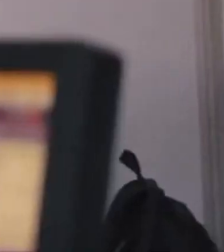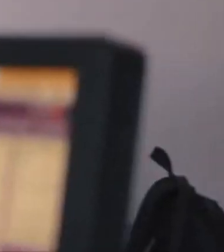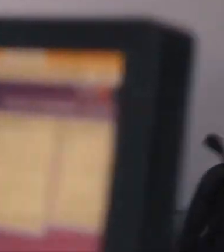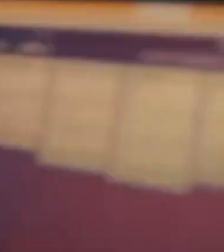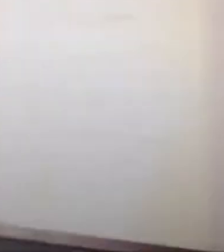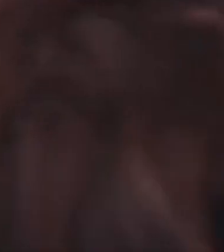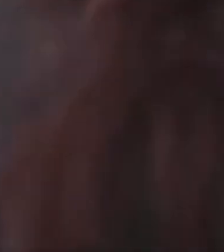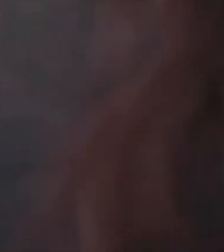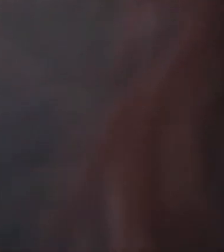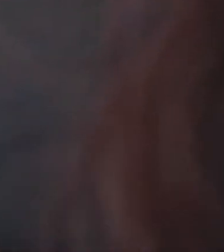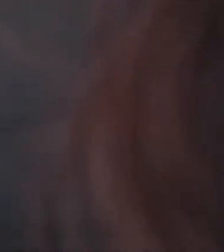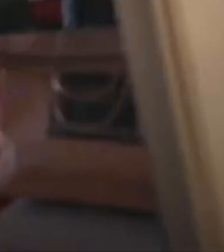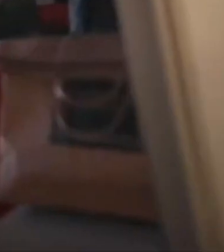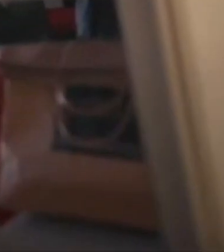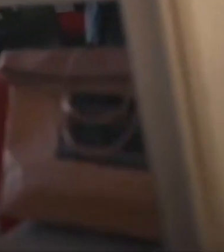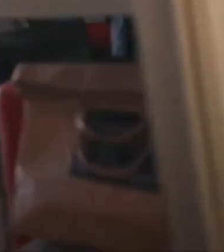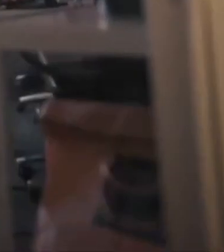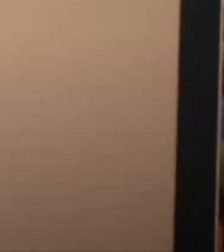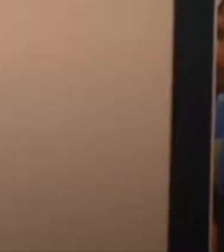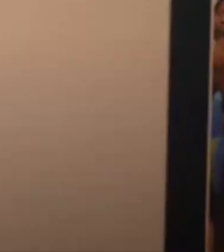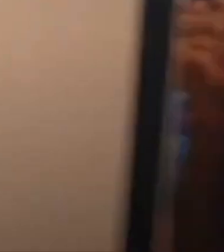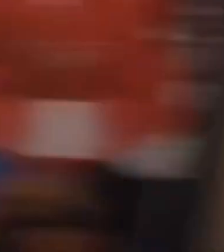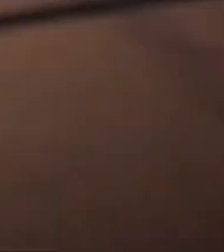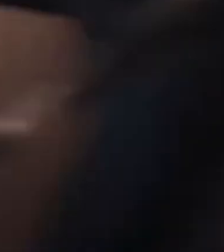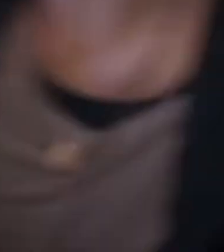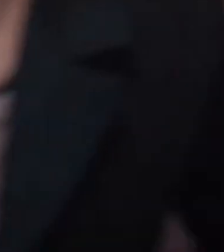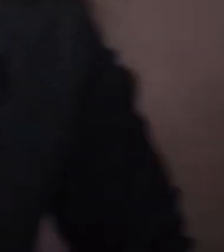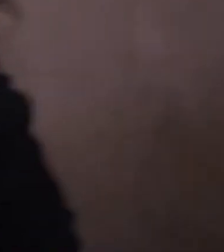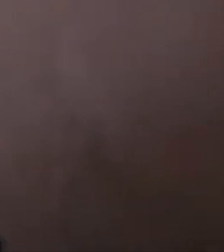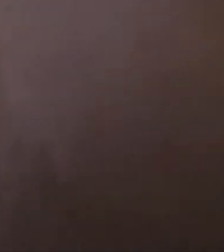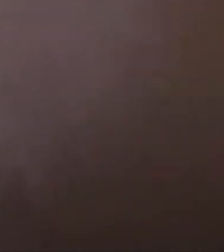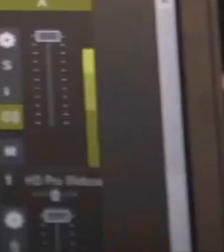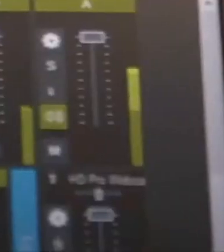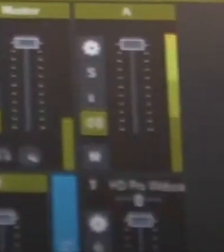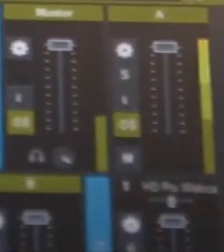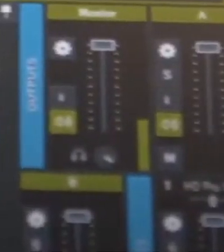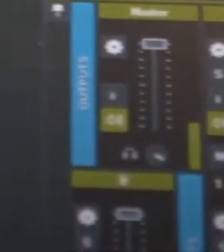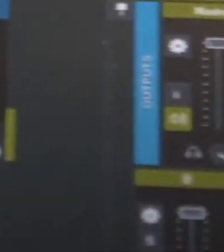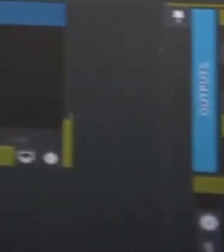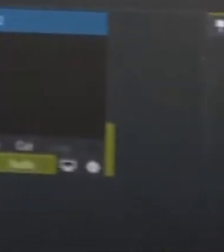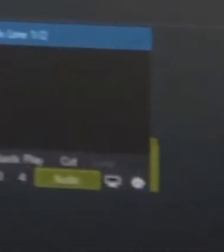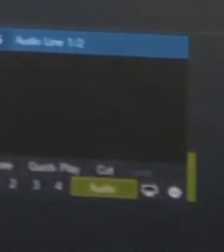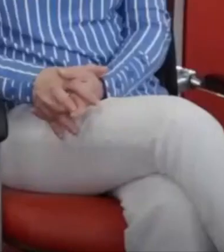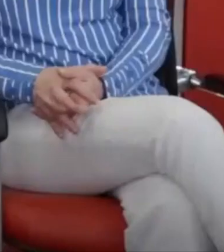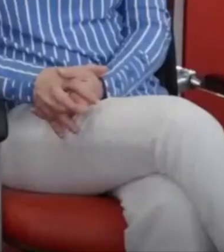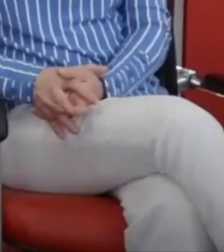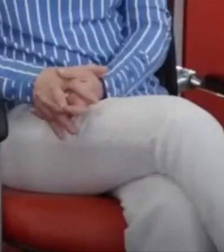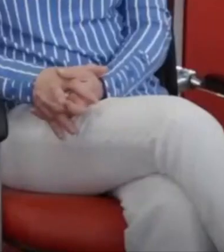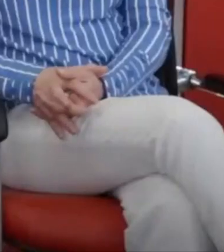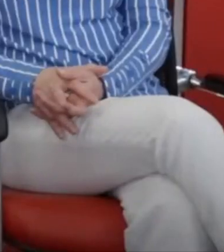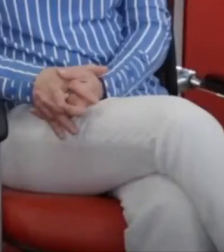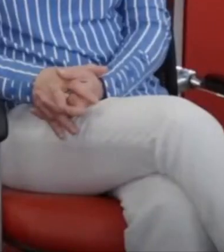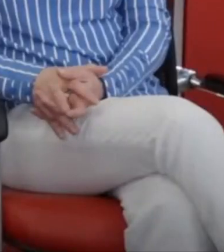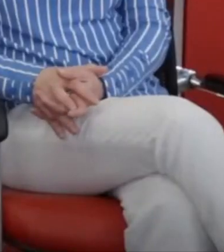brasileiro, ela também nos ensinou que era possível a gente conversar com o Brasil inteiro de dentro de casa